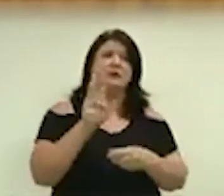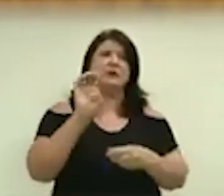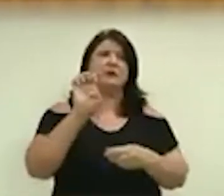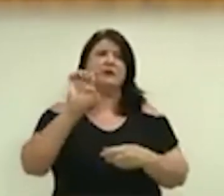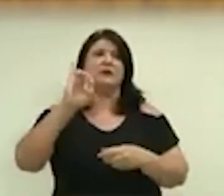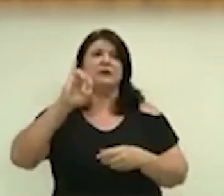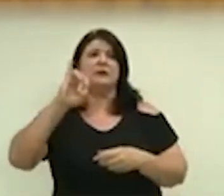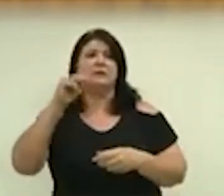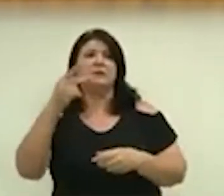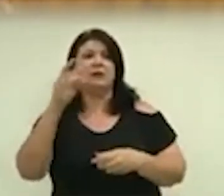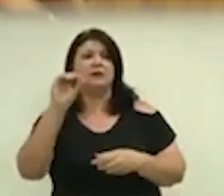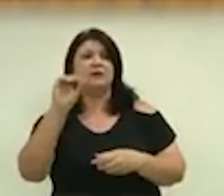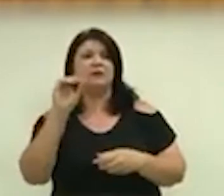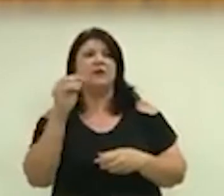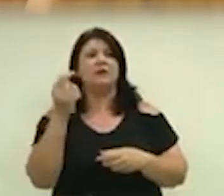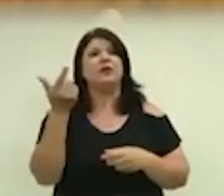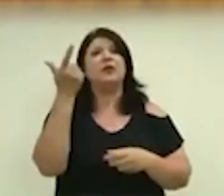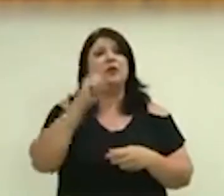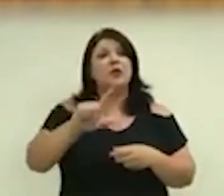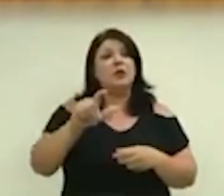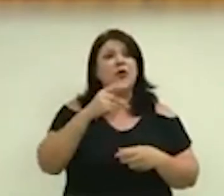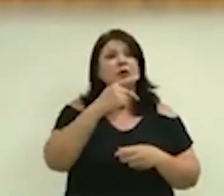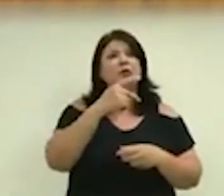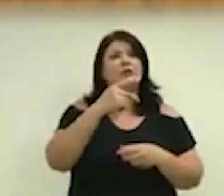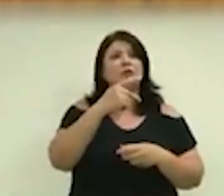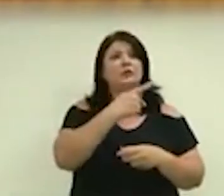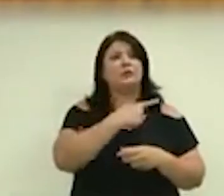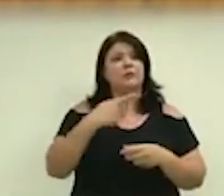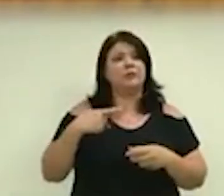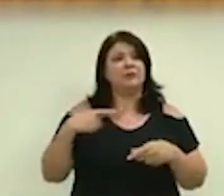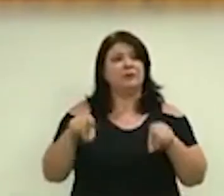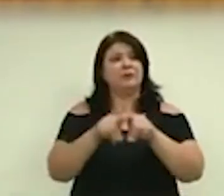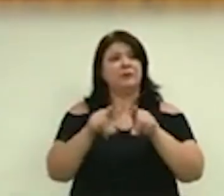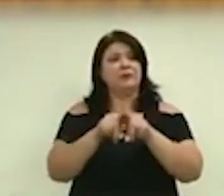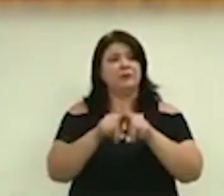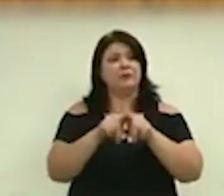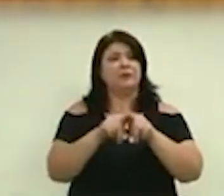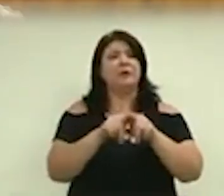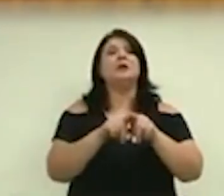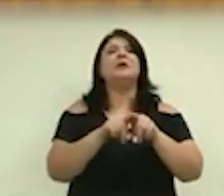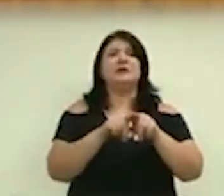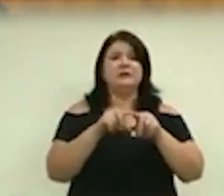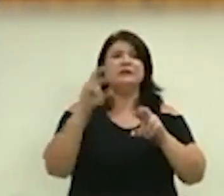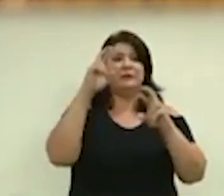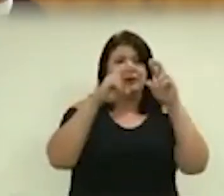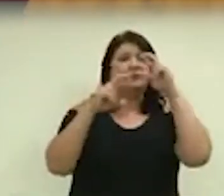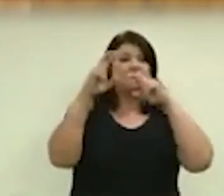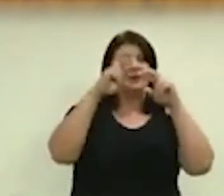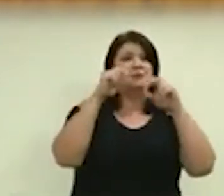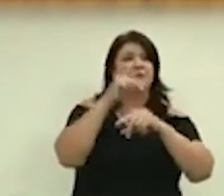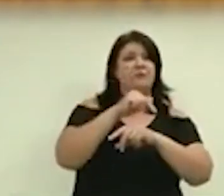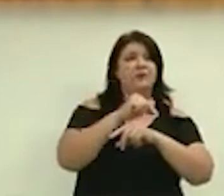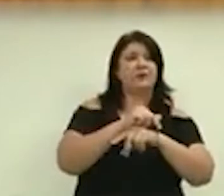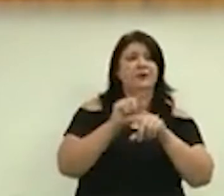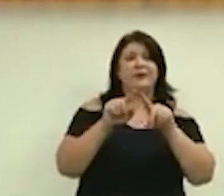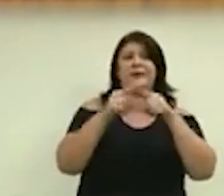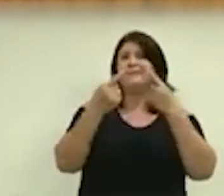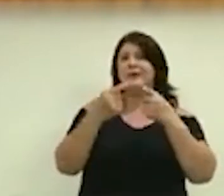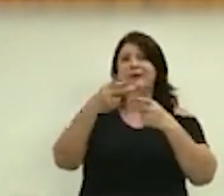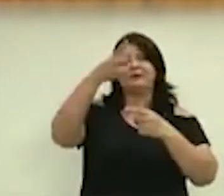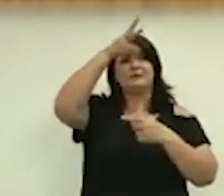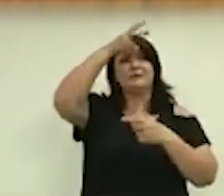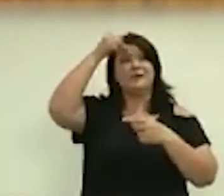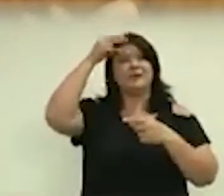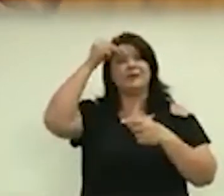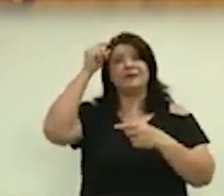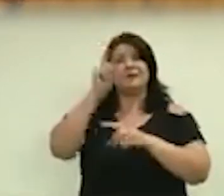ex-presidentes também, que sempre transmitiram as licitações ao vivo desta casa. Mas isso não acontece na prefeitura.